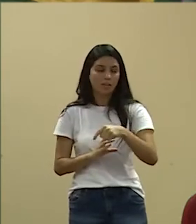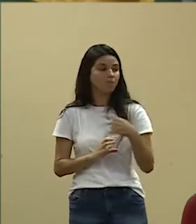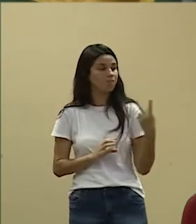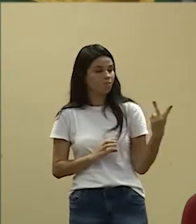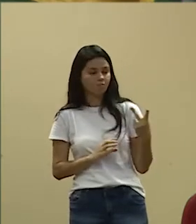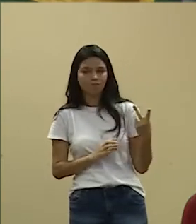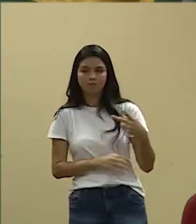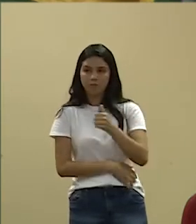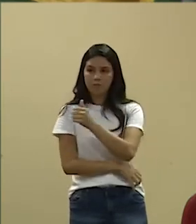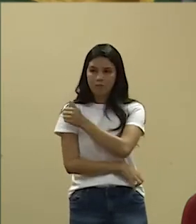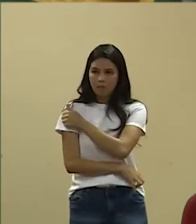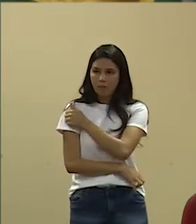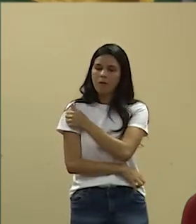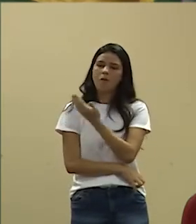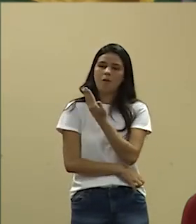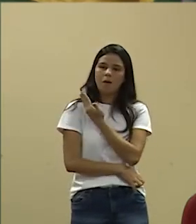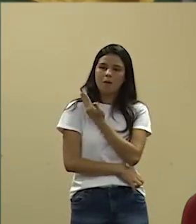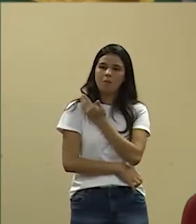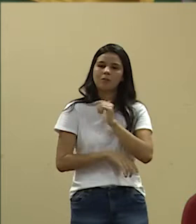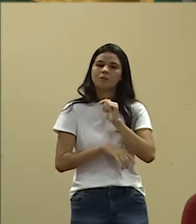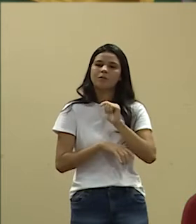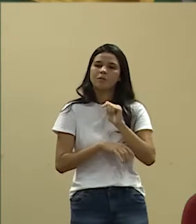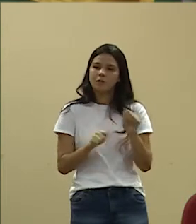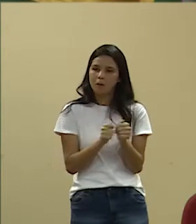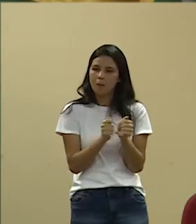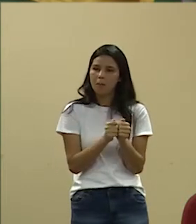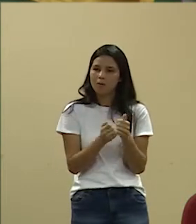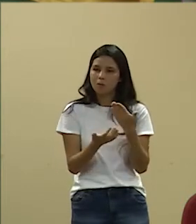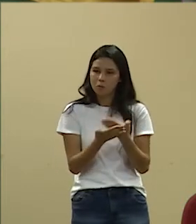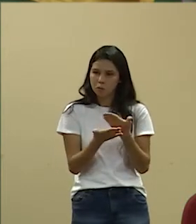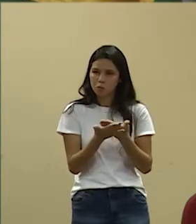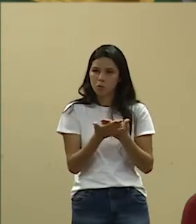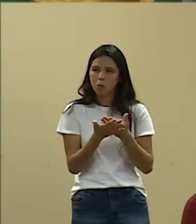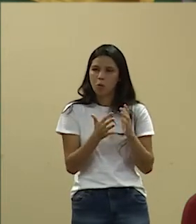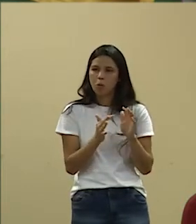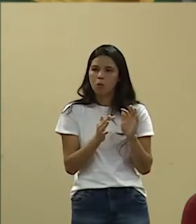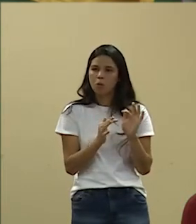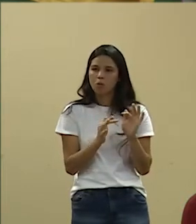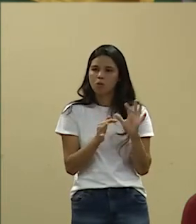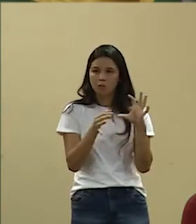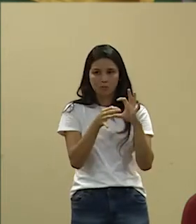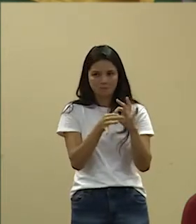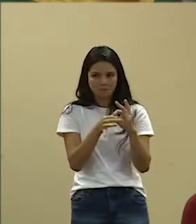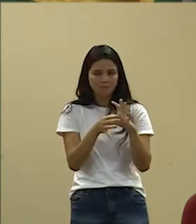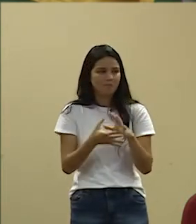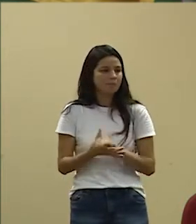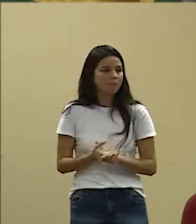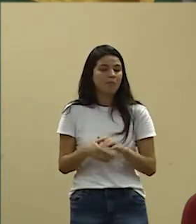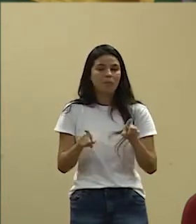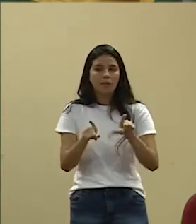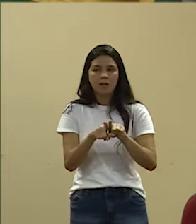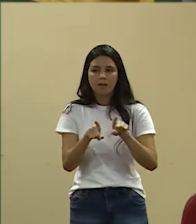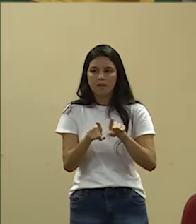o thiago está lá atrás a gente estudou juntos e depois eu acabei tendo algumas atuações profissionais aqui